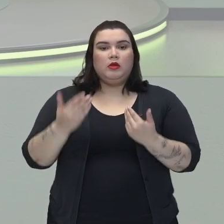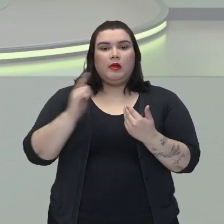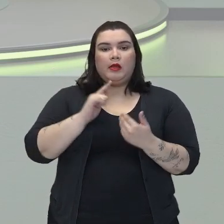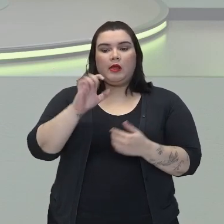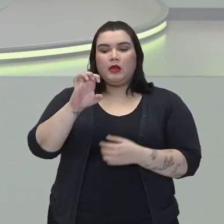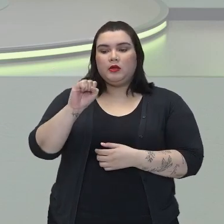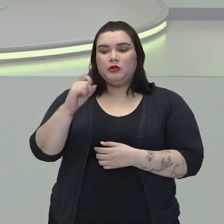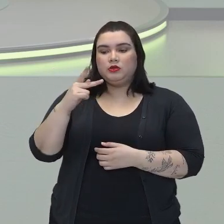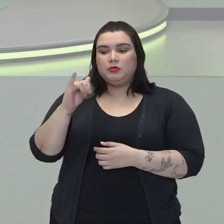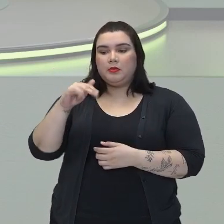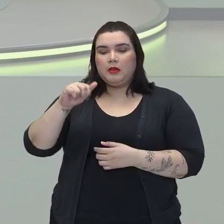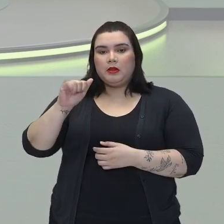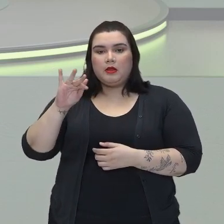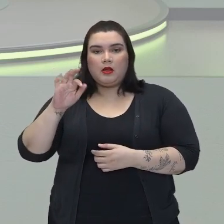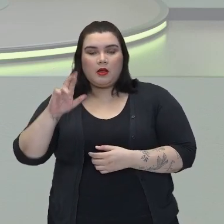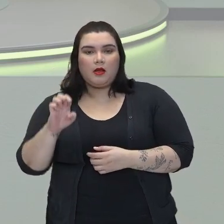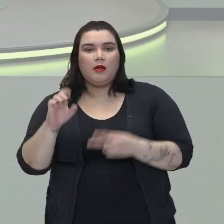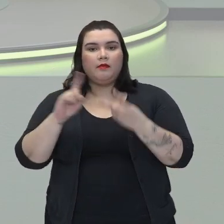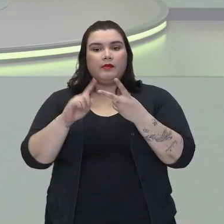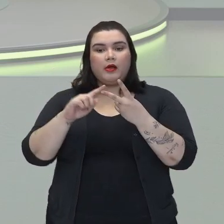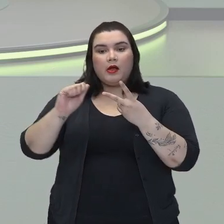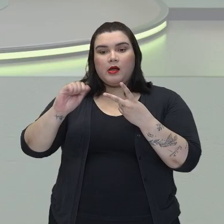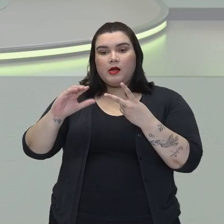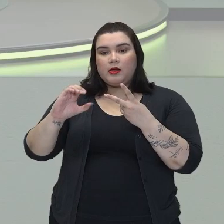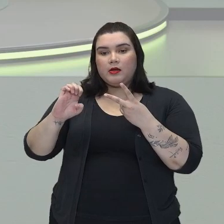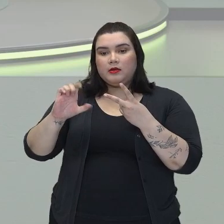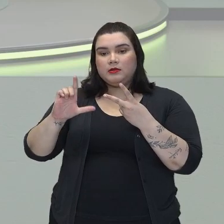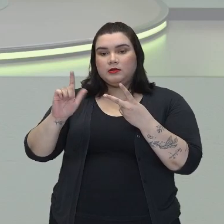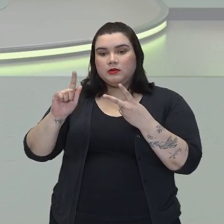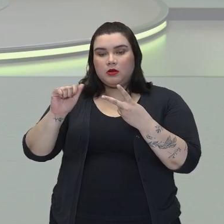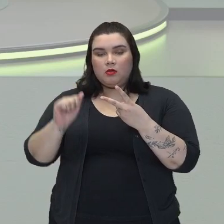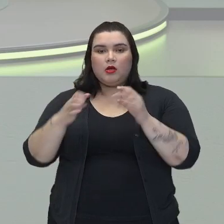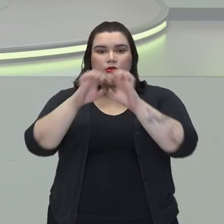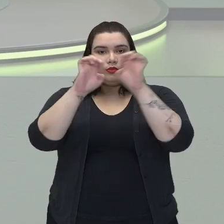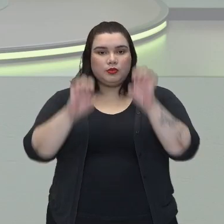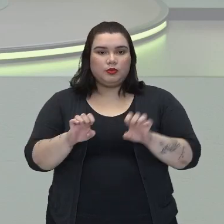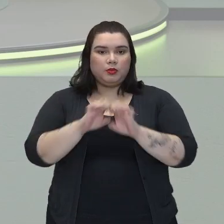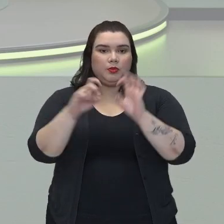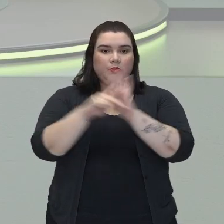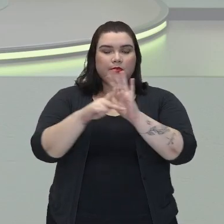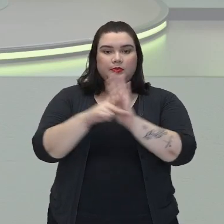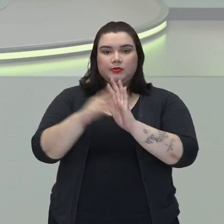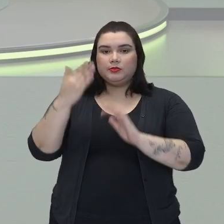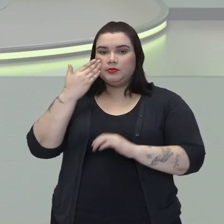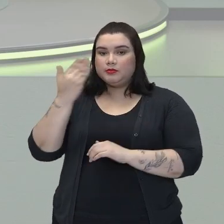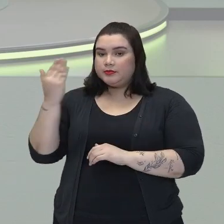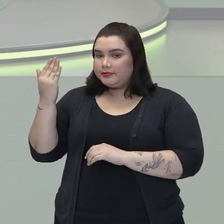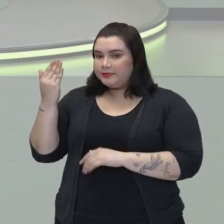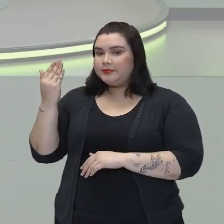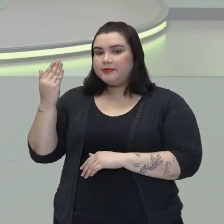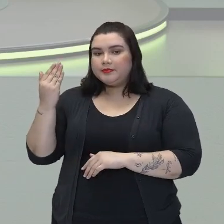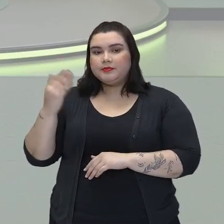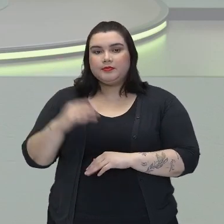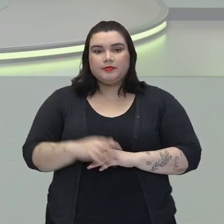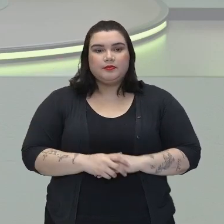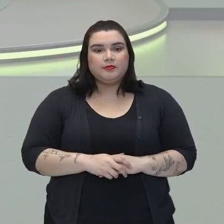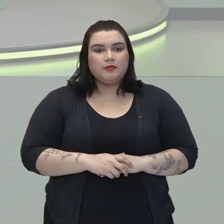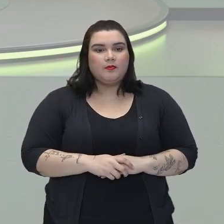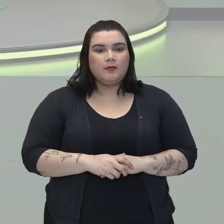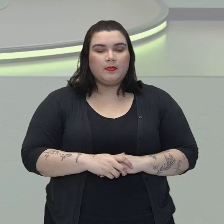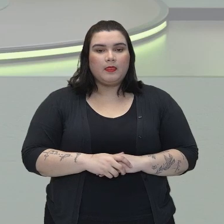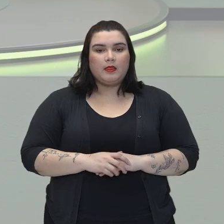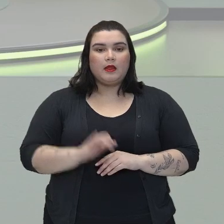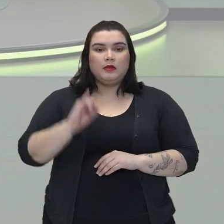a acelga, ok? Então, essa daqui é a fórmula estrutural desse ácido oxálico. Se for a